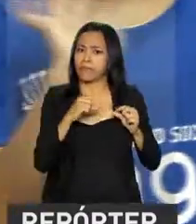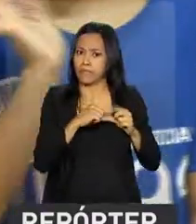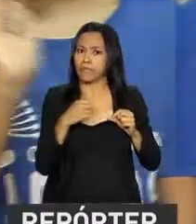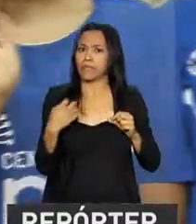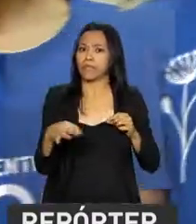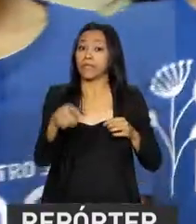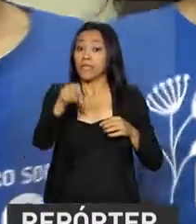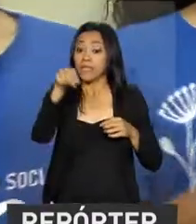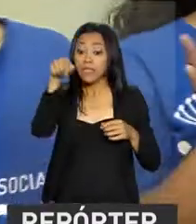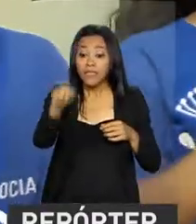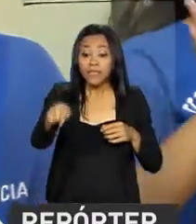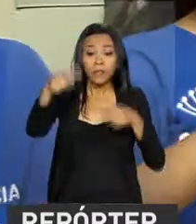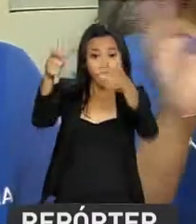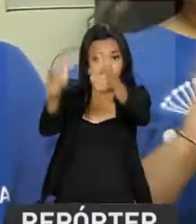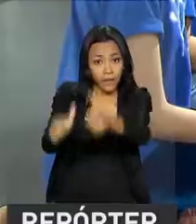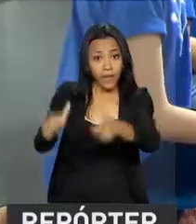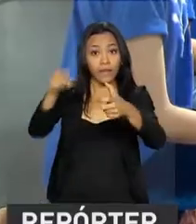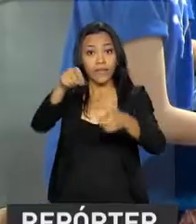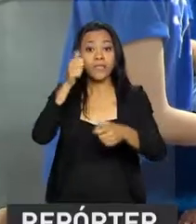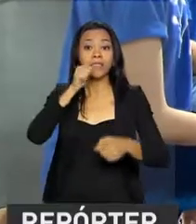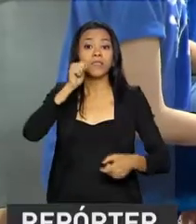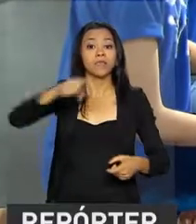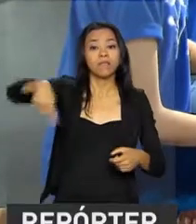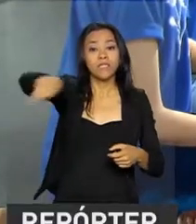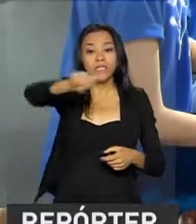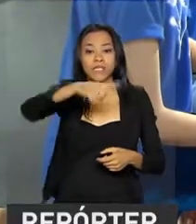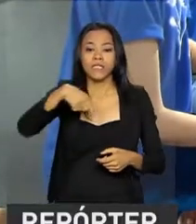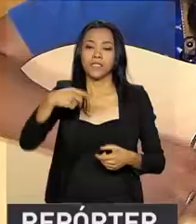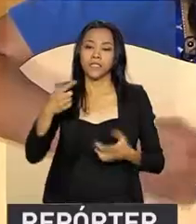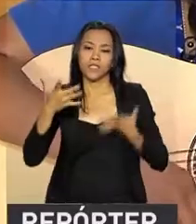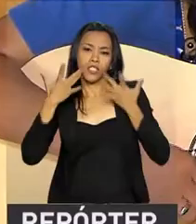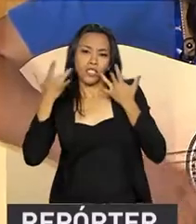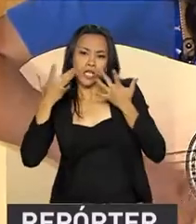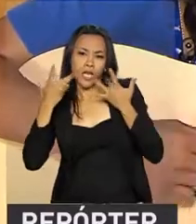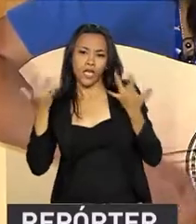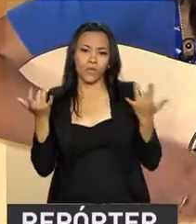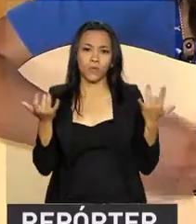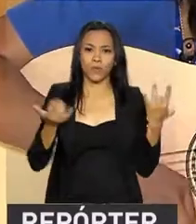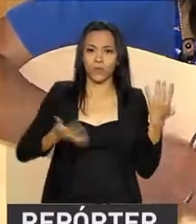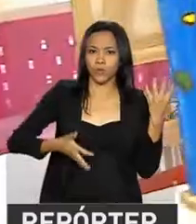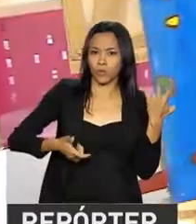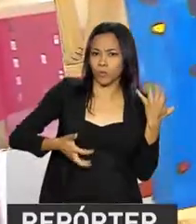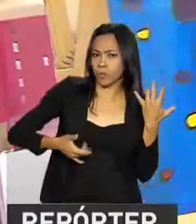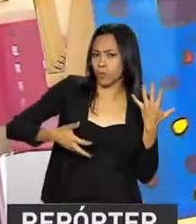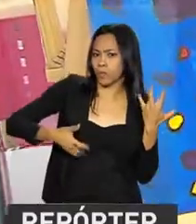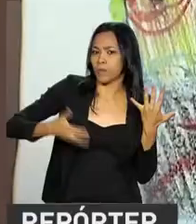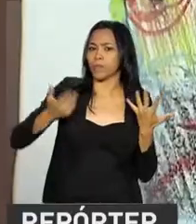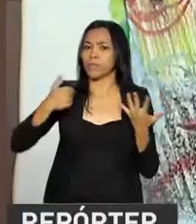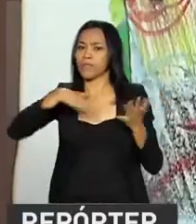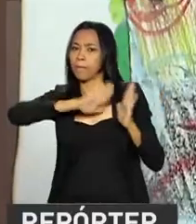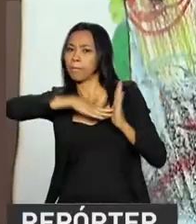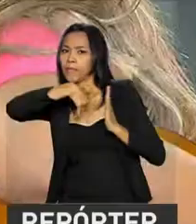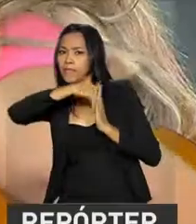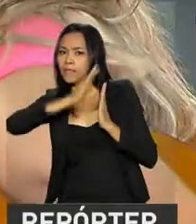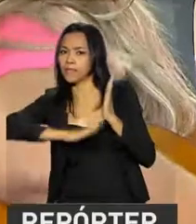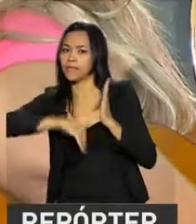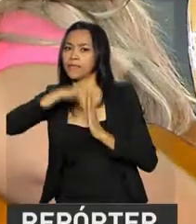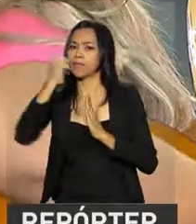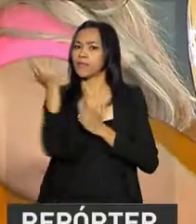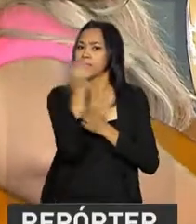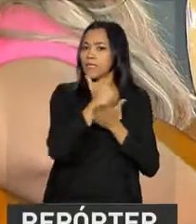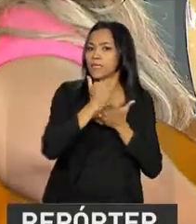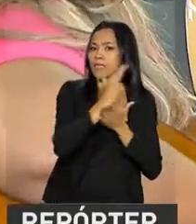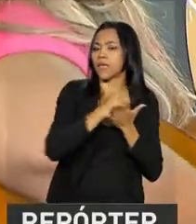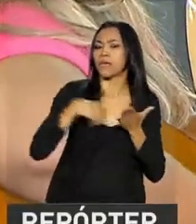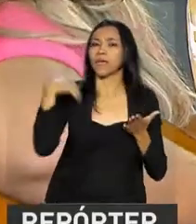um grupo de meninas versáteis que interpretam, tocam instrumentos, pintam, desenham e